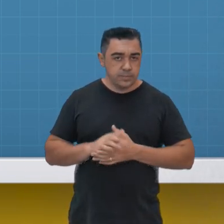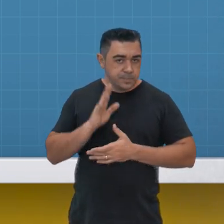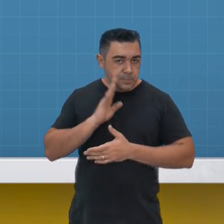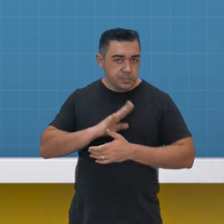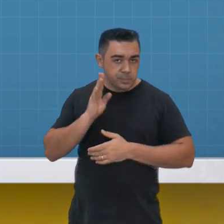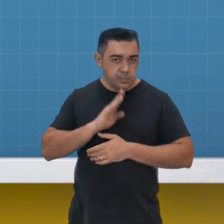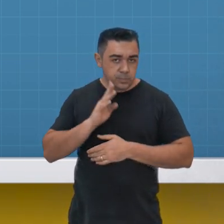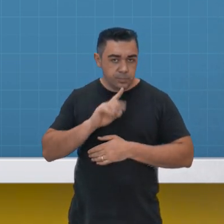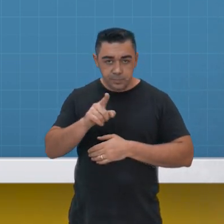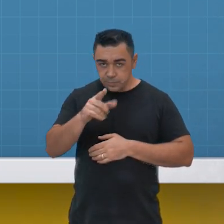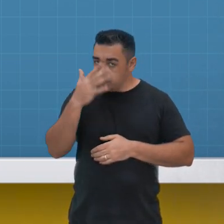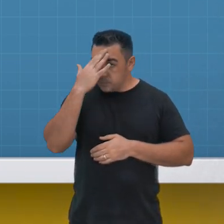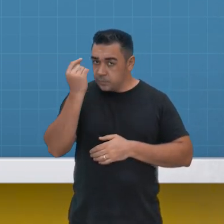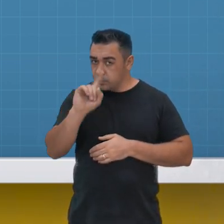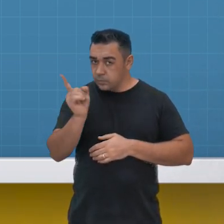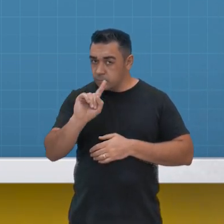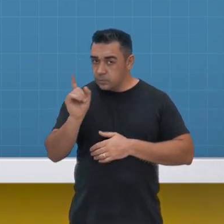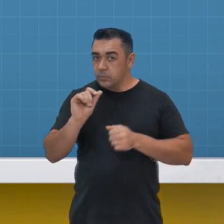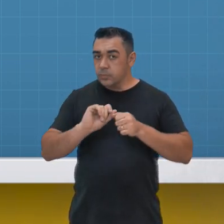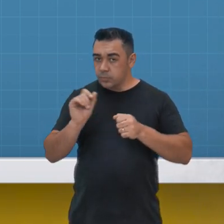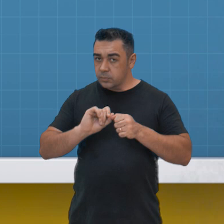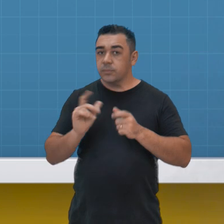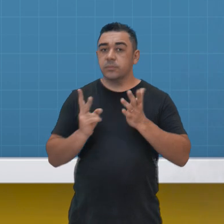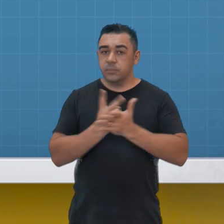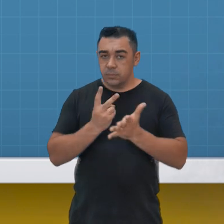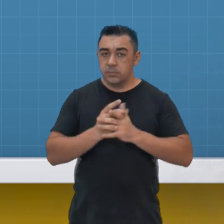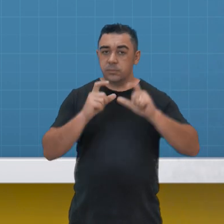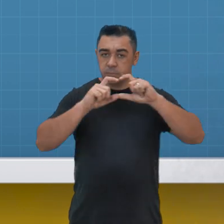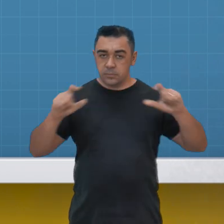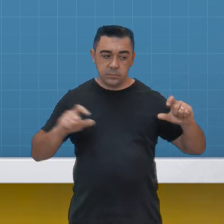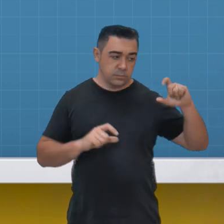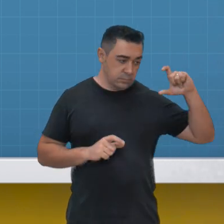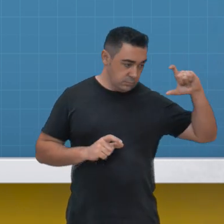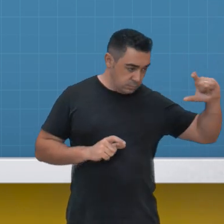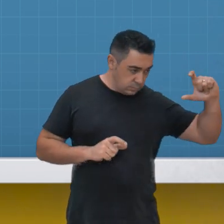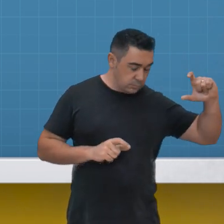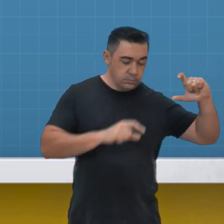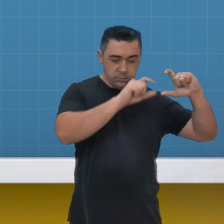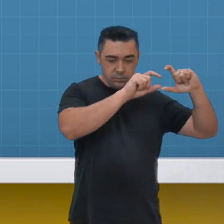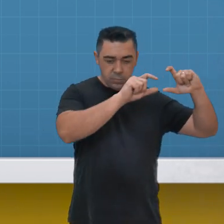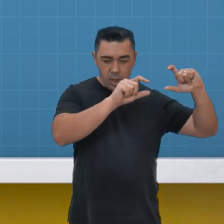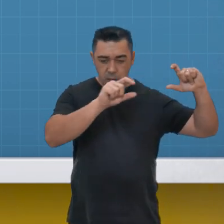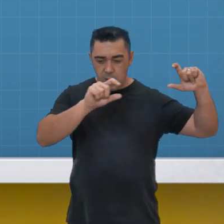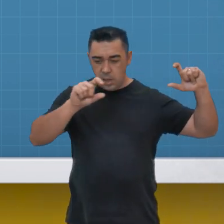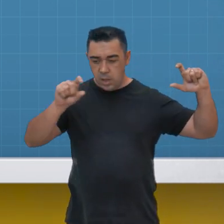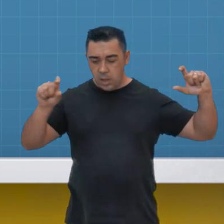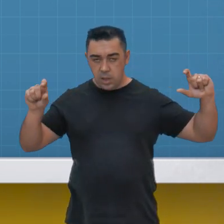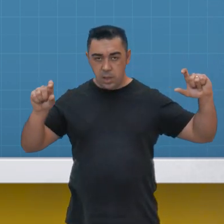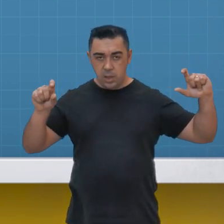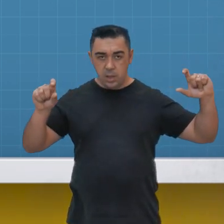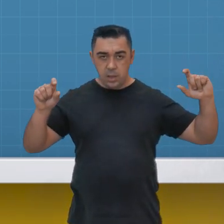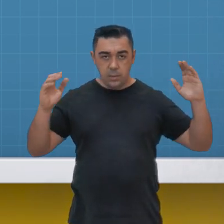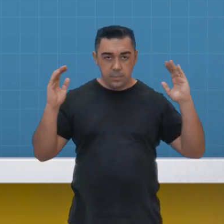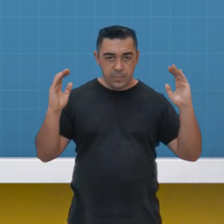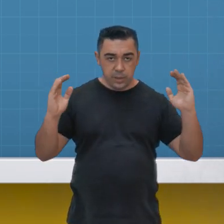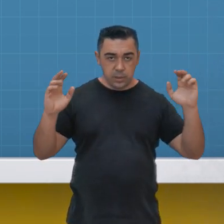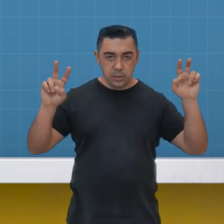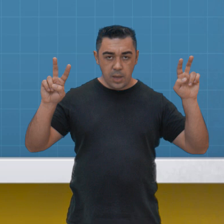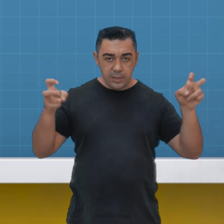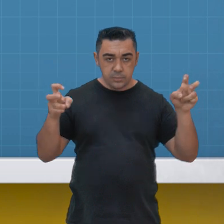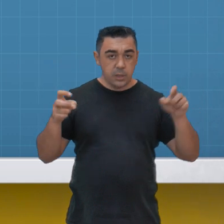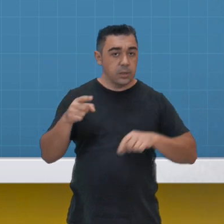Legal. Não se esqueça que você tem que colocar uma letra maiúscula para começar esse texto aí. É só uma frase, é um texto,